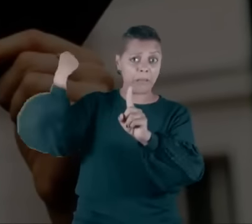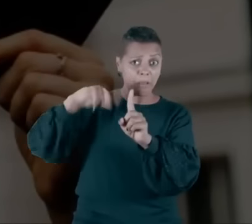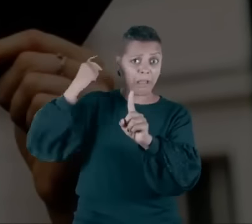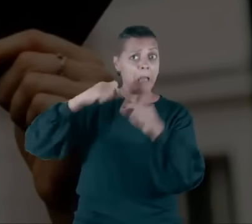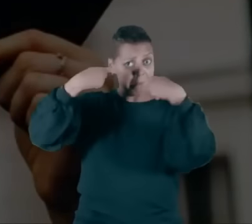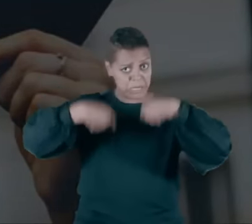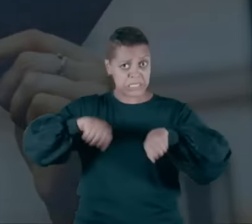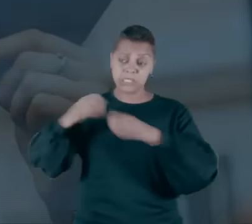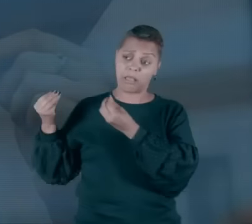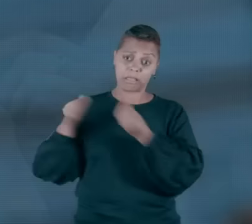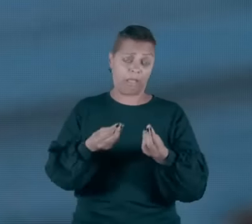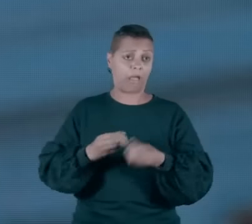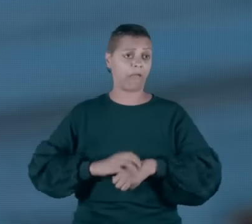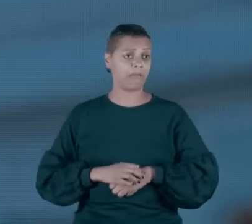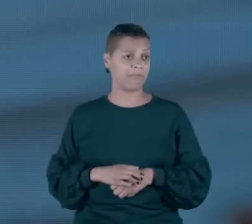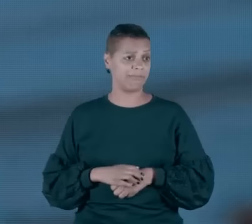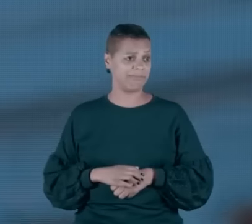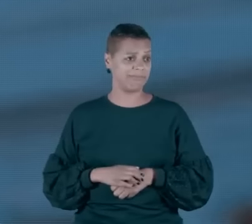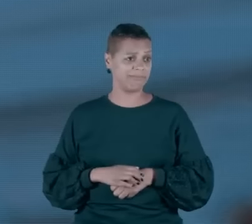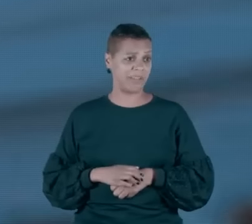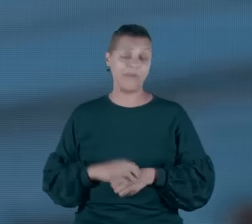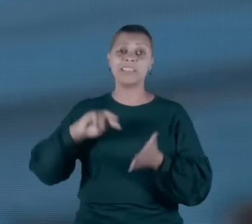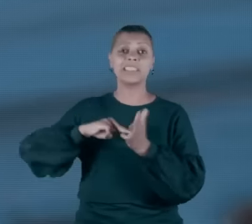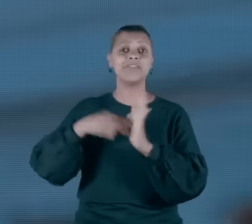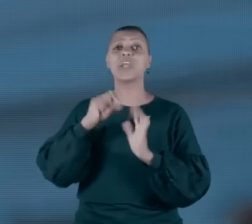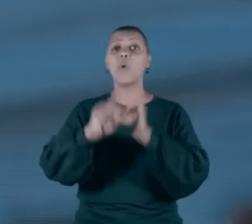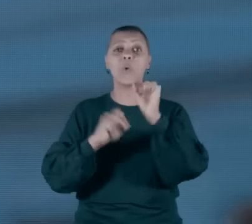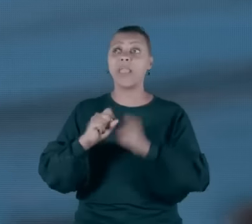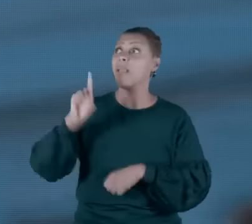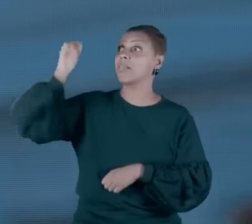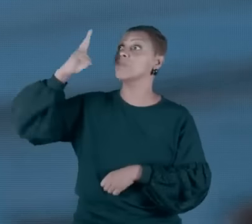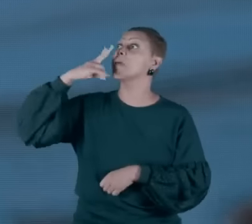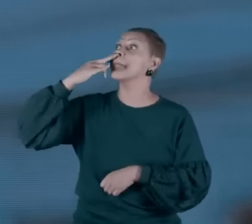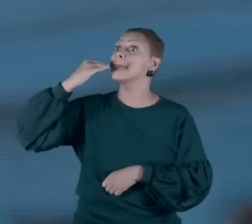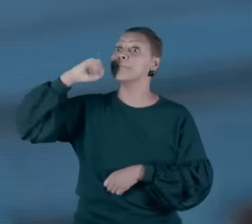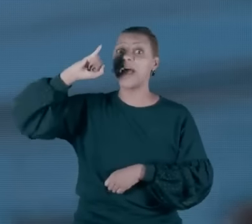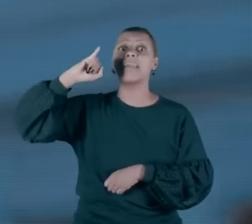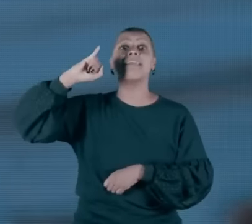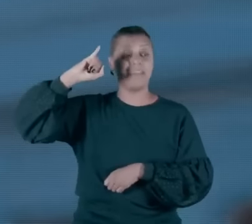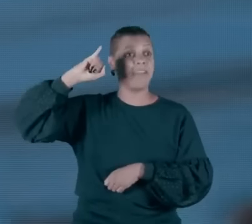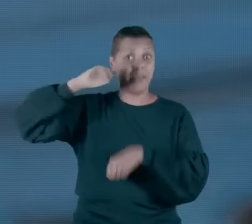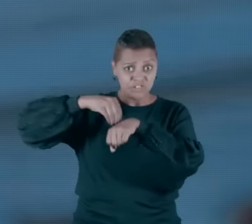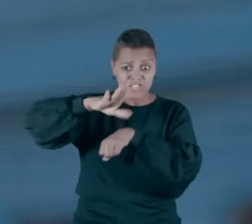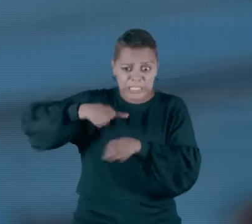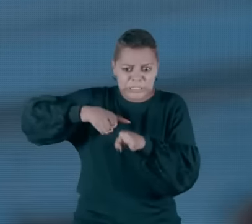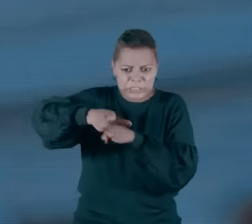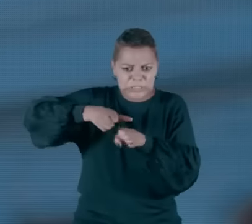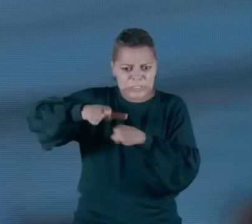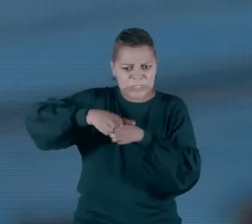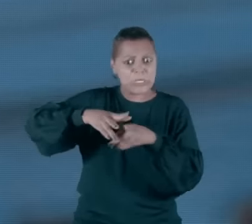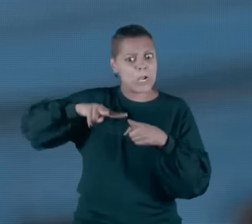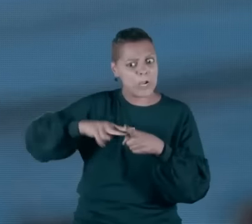recebe então a disciplina é a prova de que Deus é seu pai está te tratando como filho Amém ou